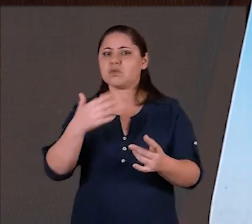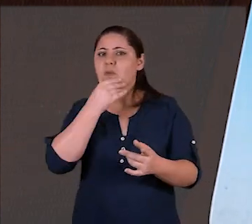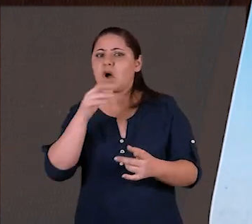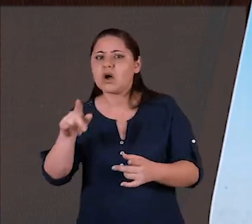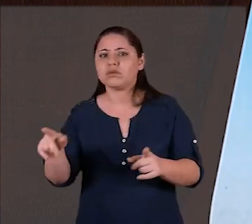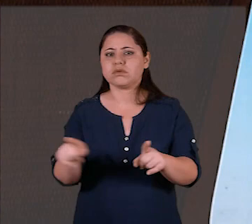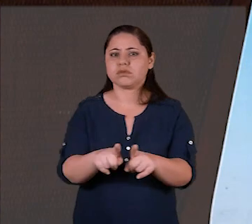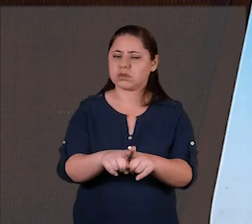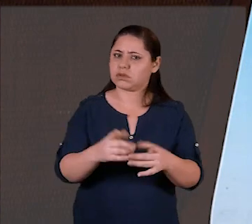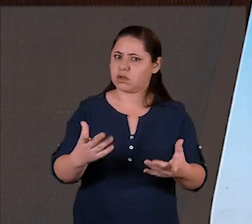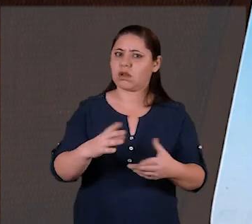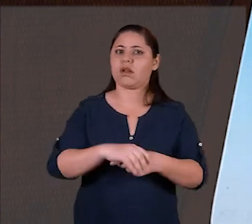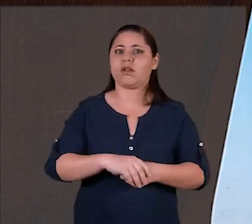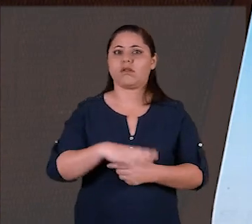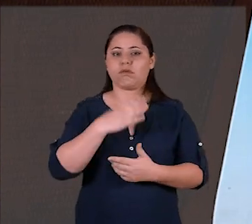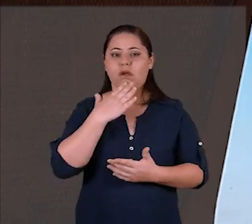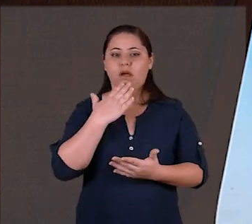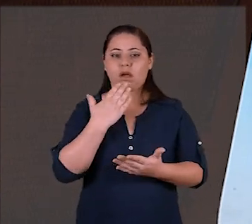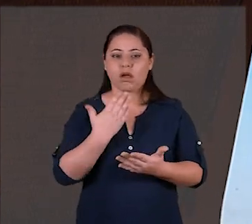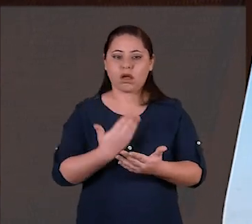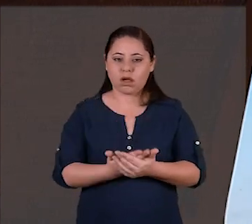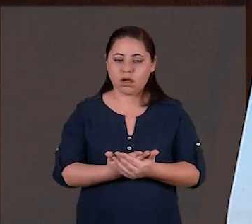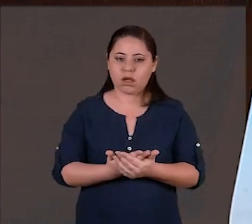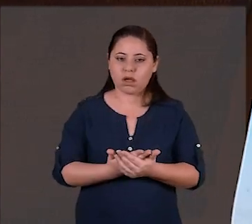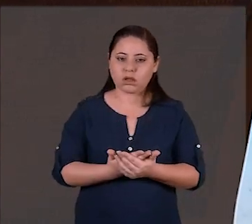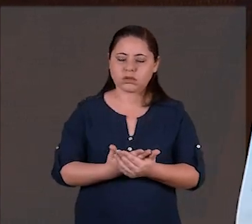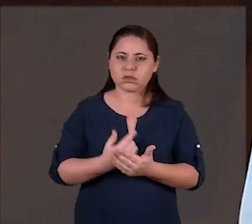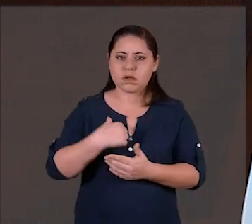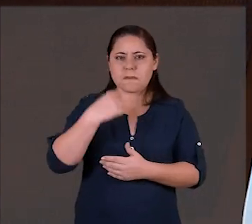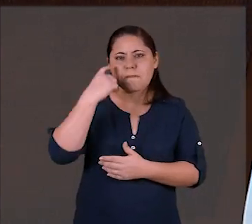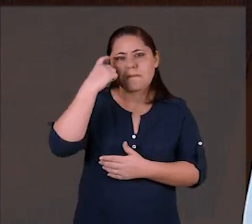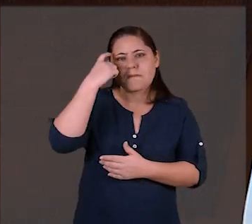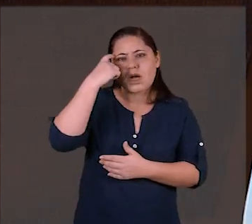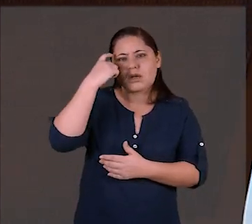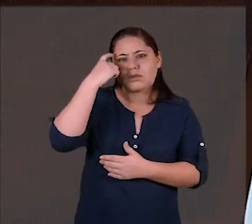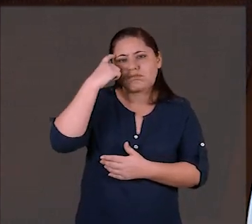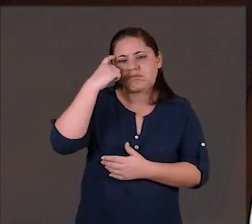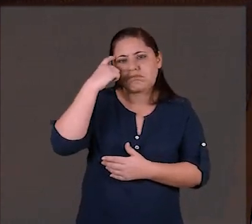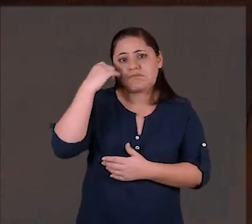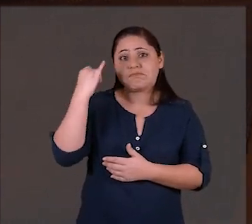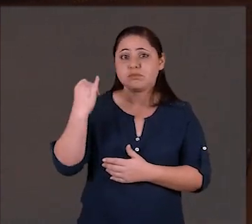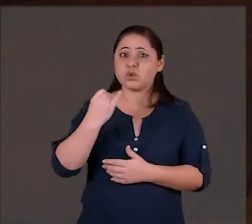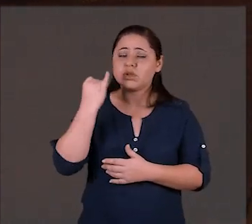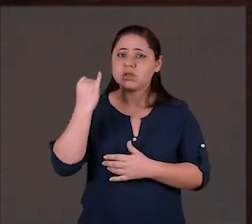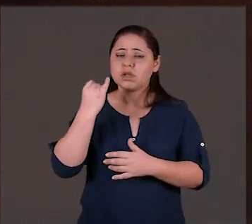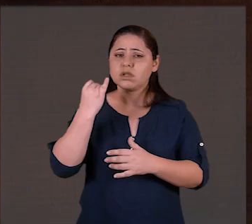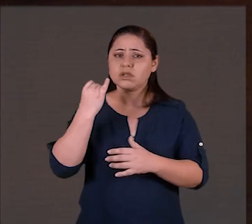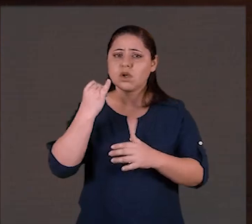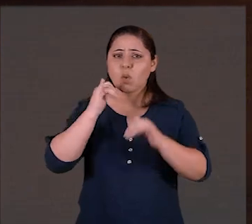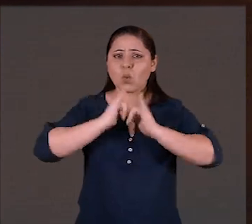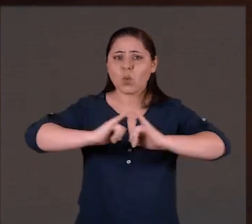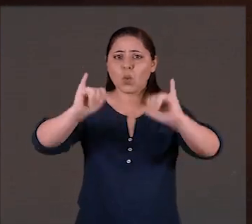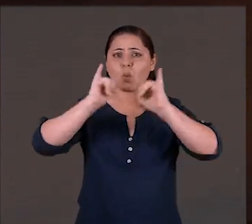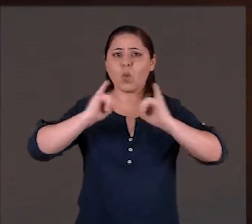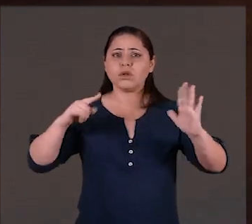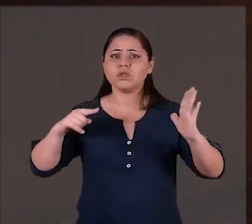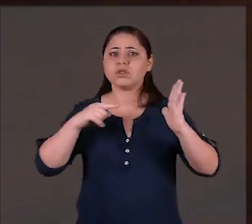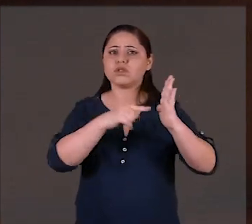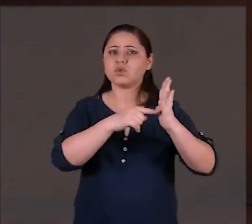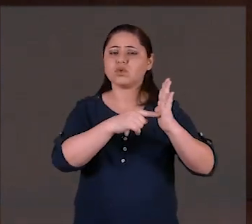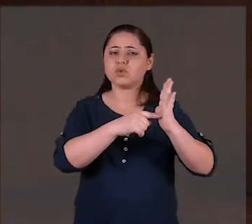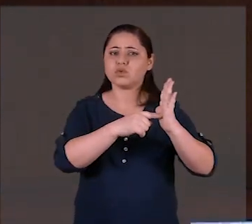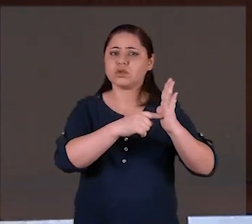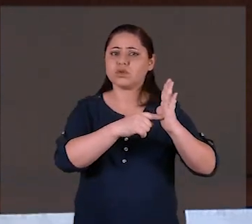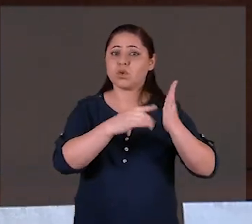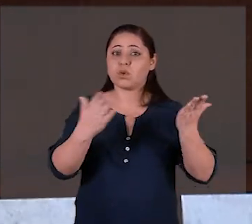doméstica, isso. Olha, eu estou impressionada e eu fico achando interessante essa questão dos canais de denúncia. Hoje em dia a gente sabe